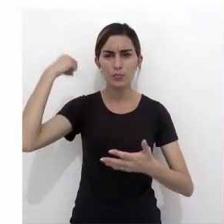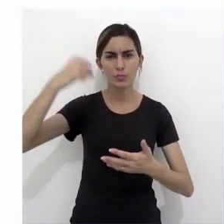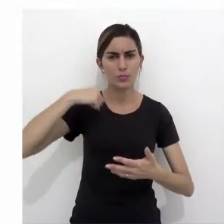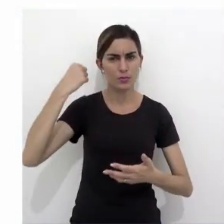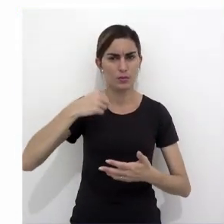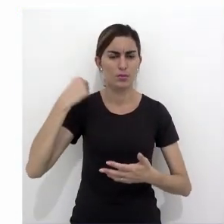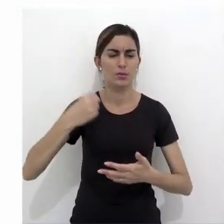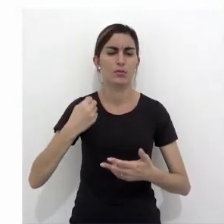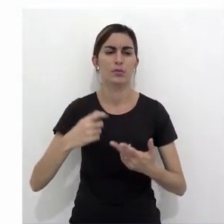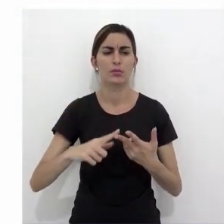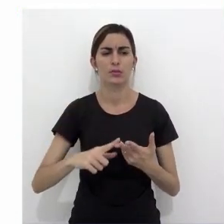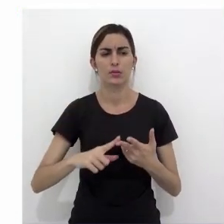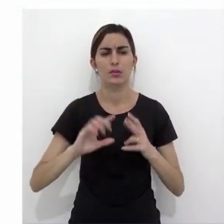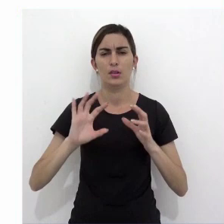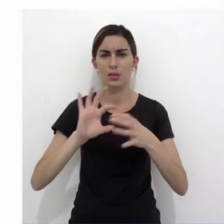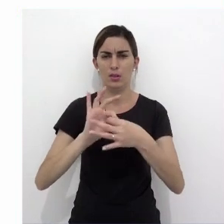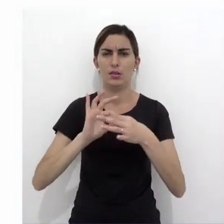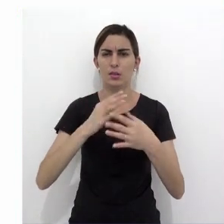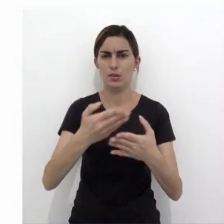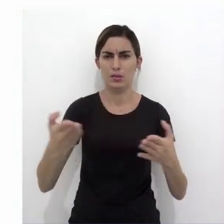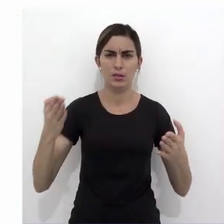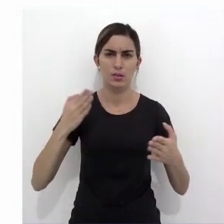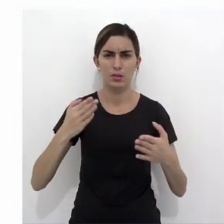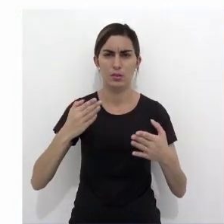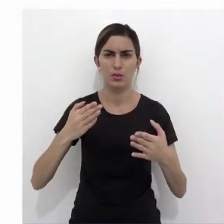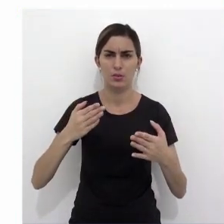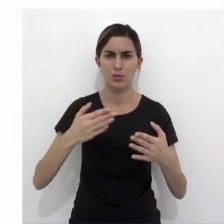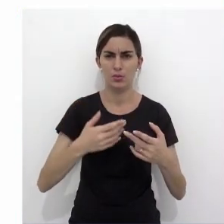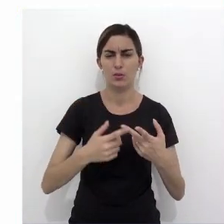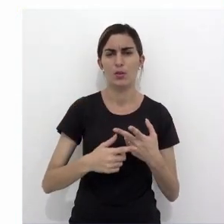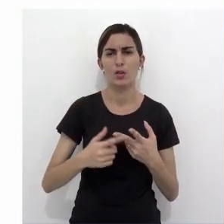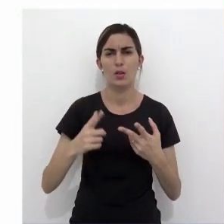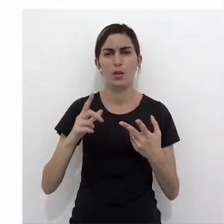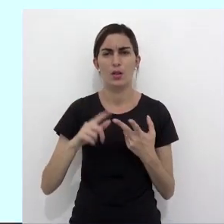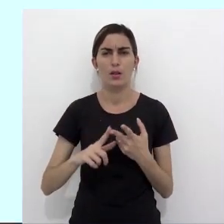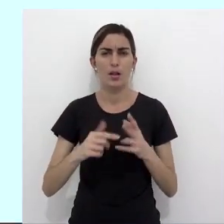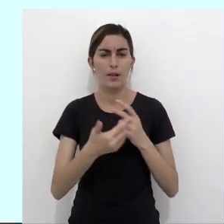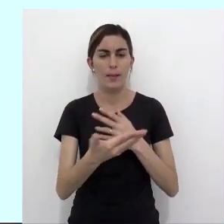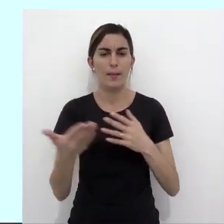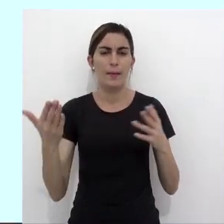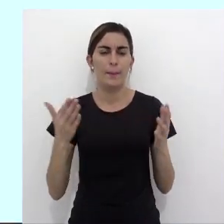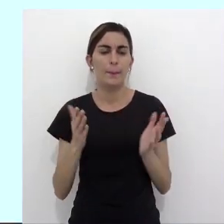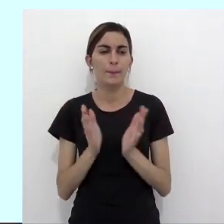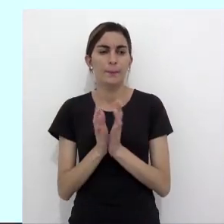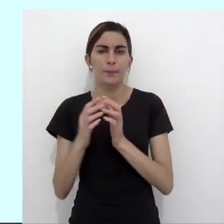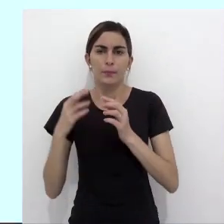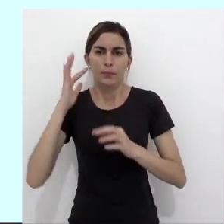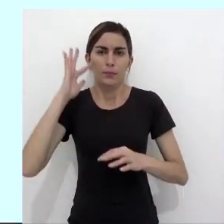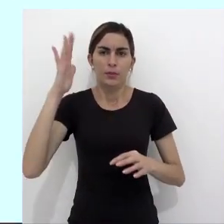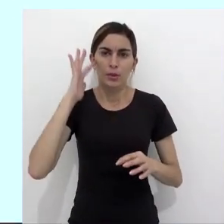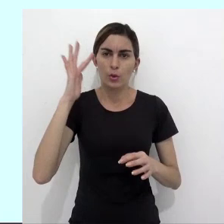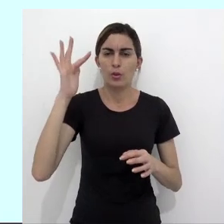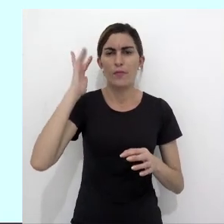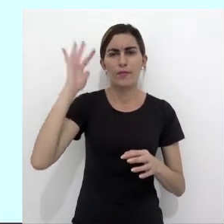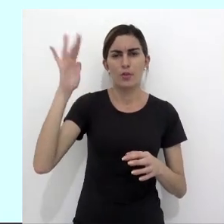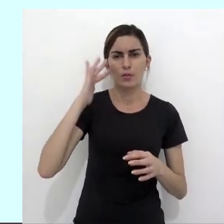né, ligados ao positivismo, uma teoria filosófica que